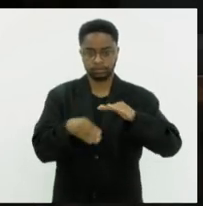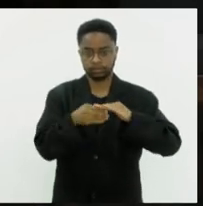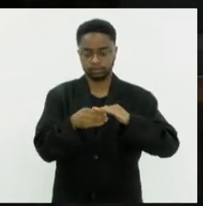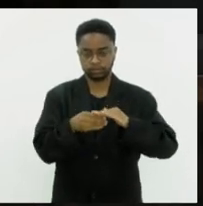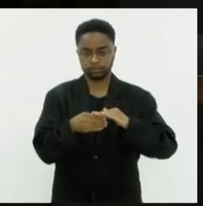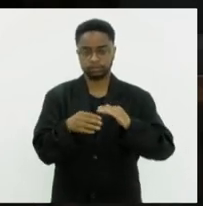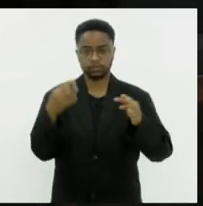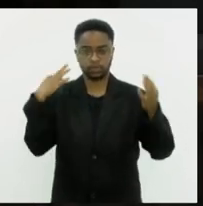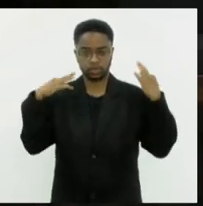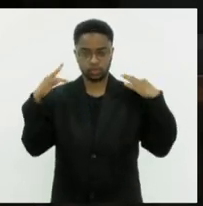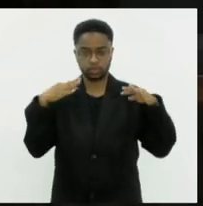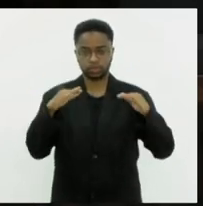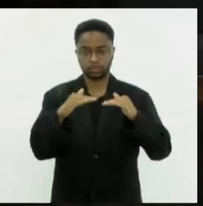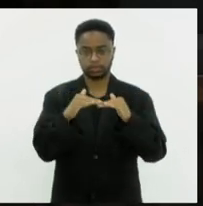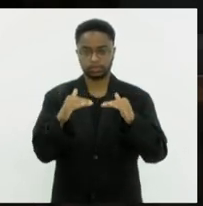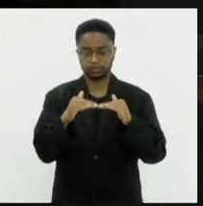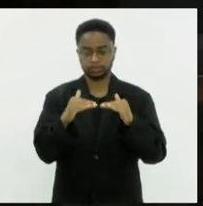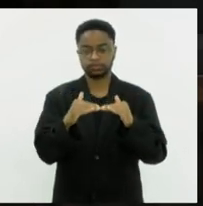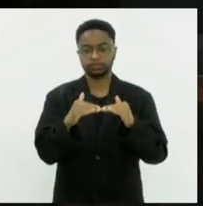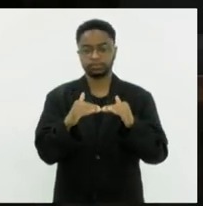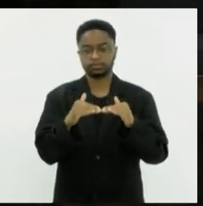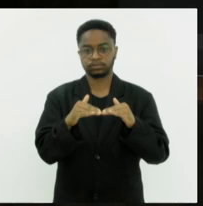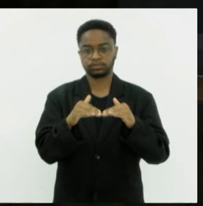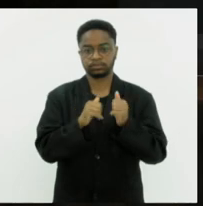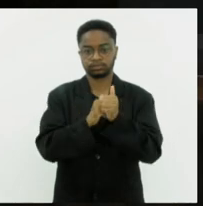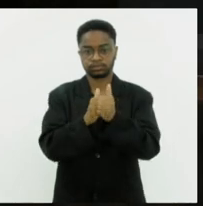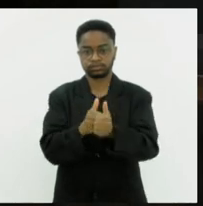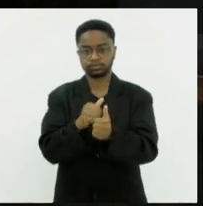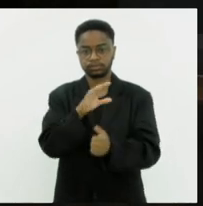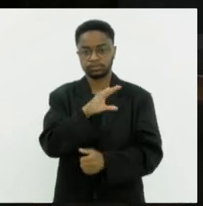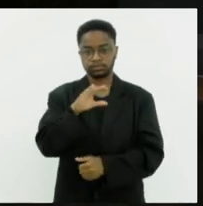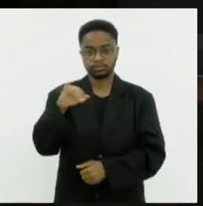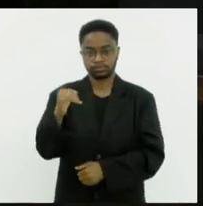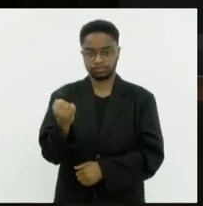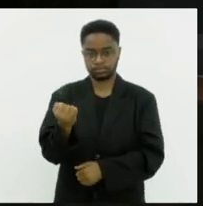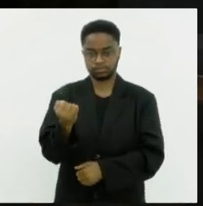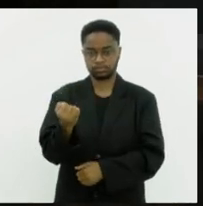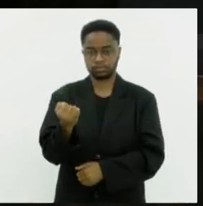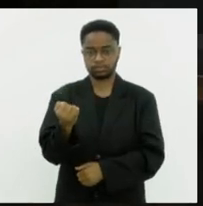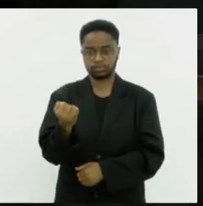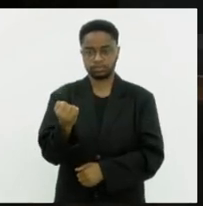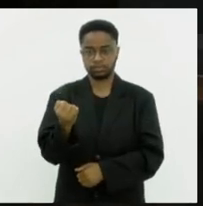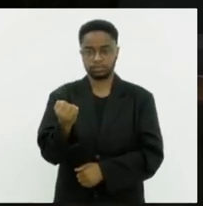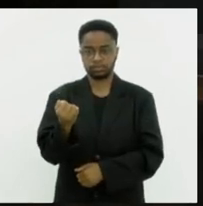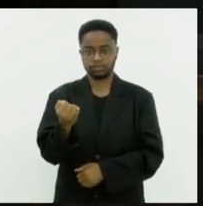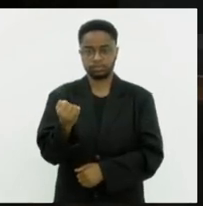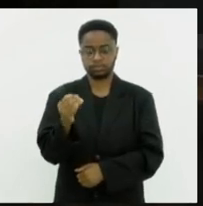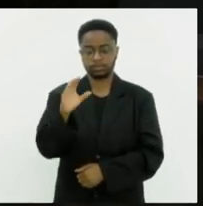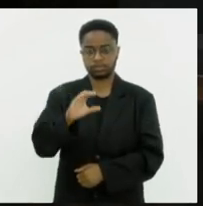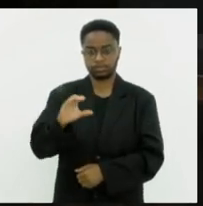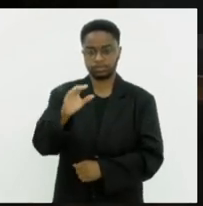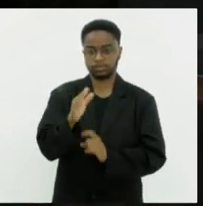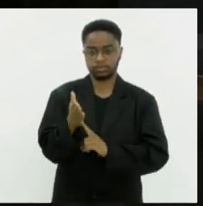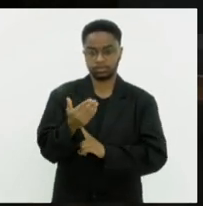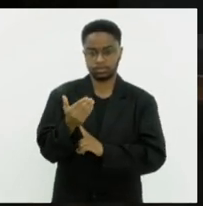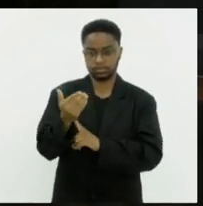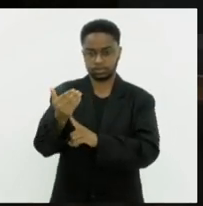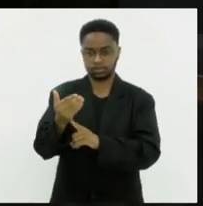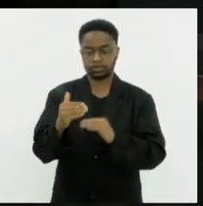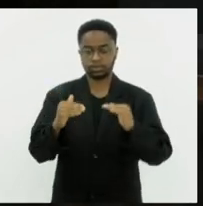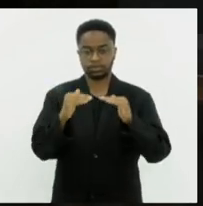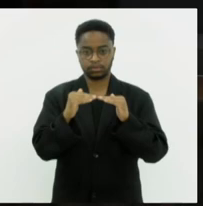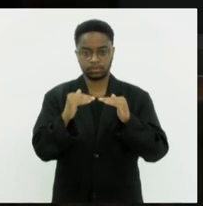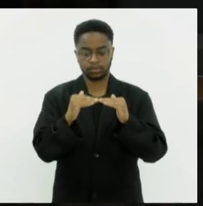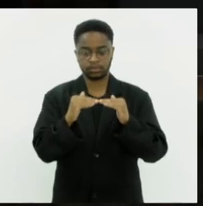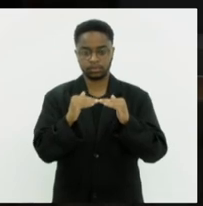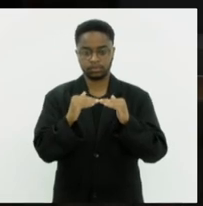De Turismo, favorável, com as emendas da Comissão de Constituição e Justiça. De Ciência e Tecnologia,